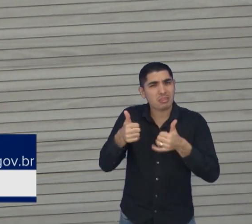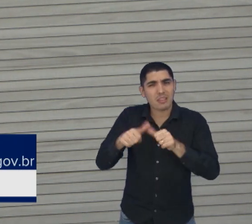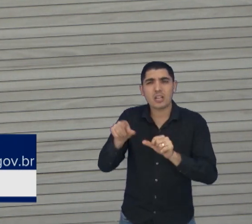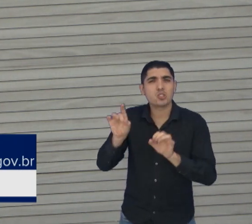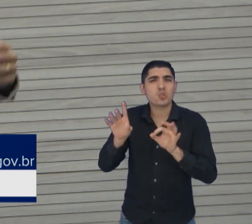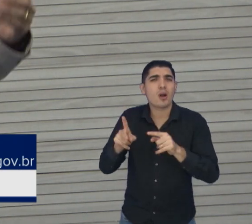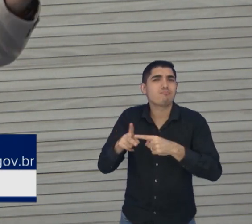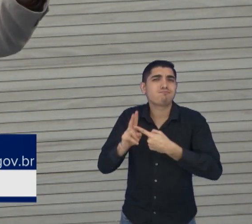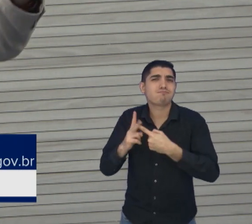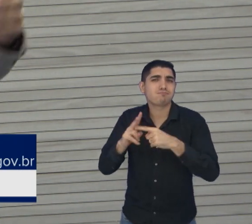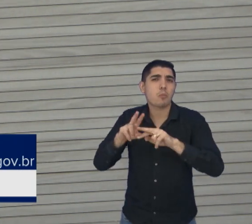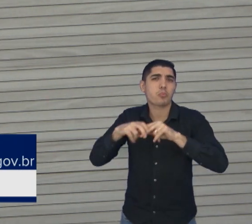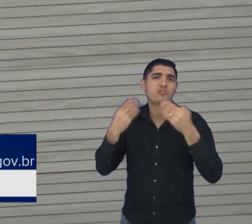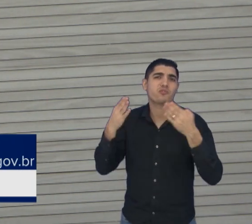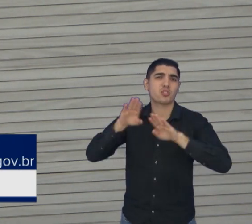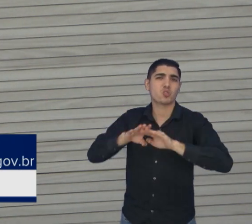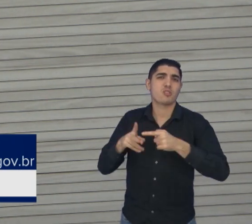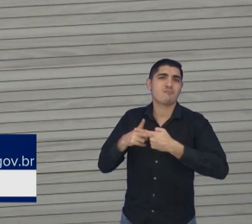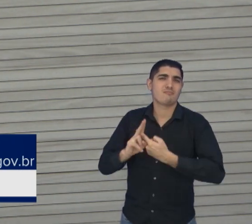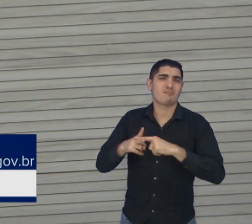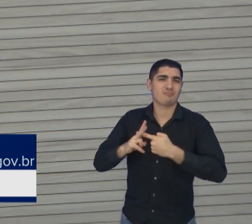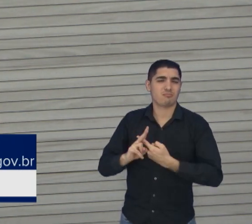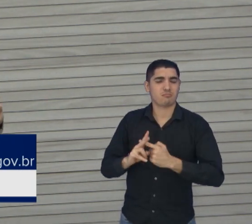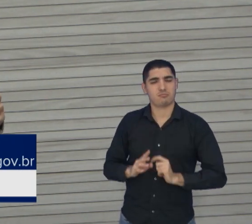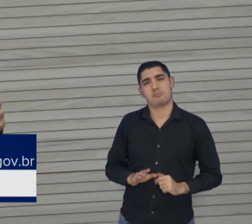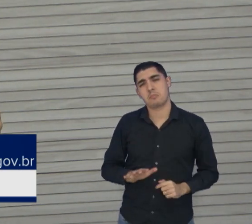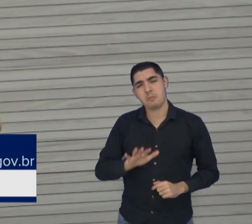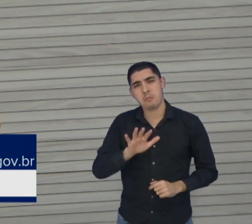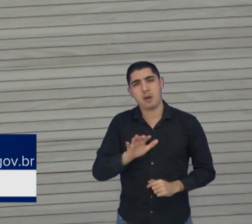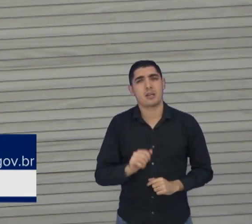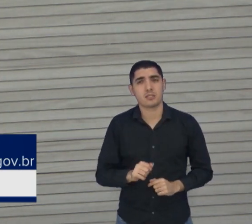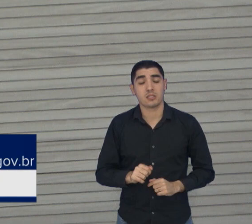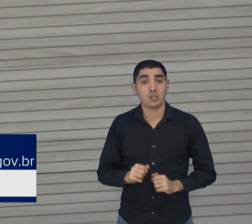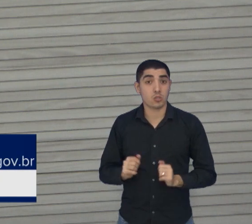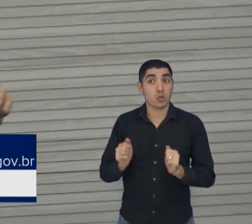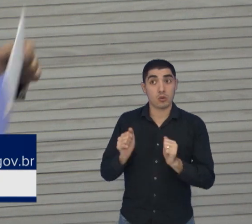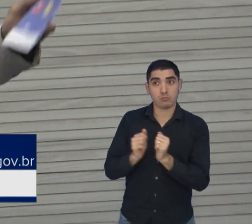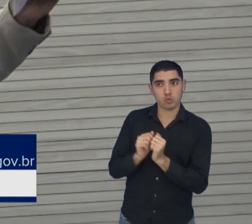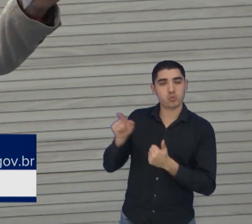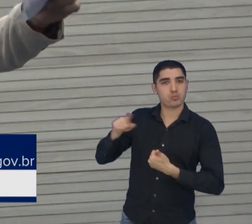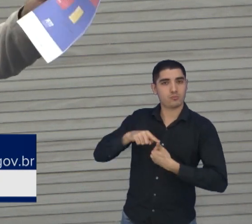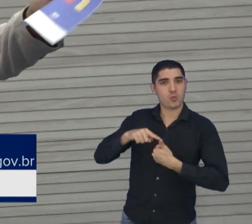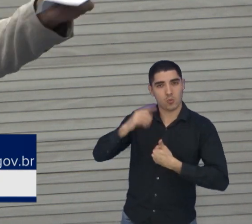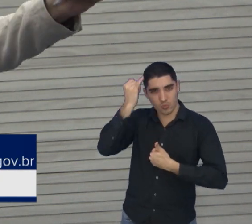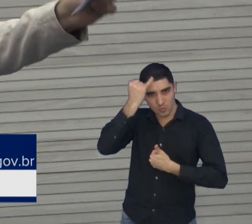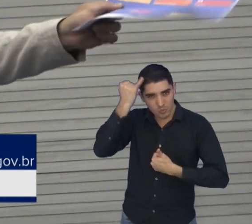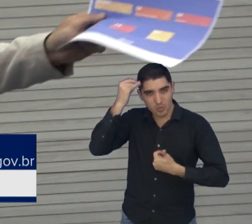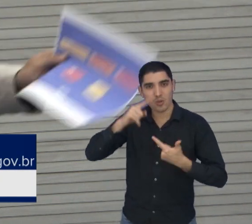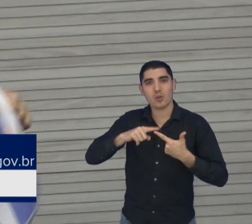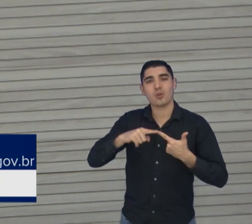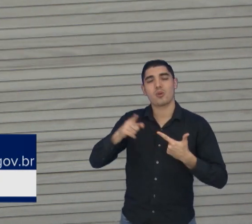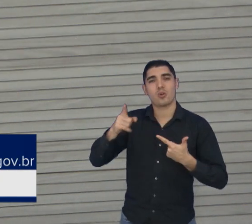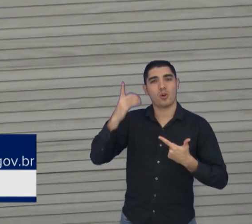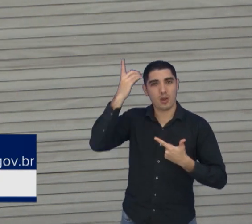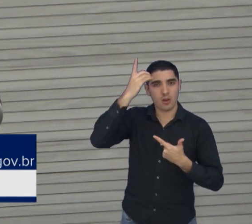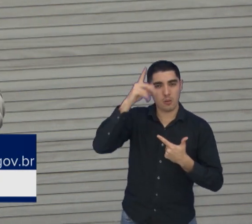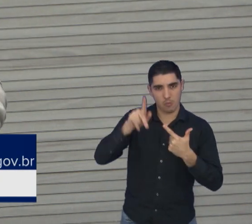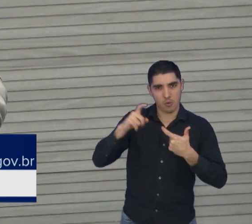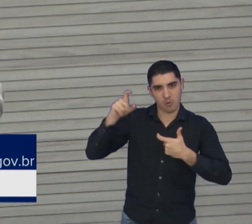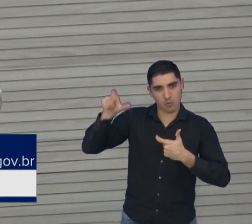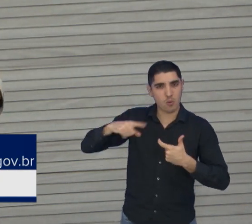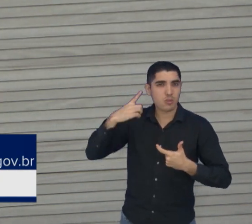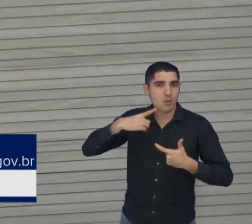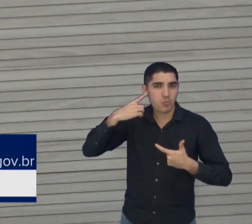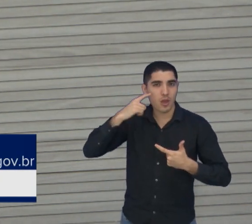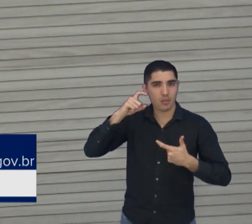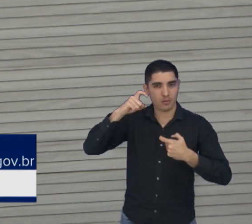prefeito respondeu, né, essa ação, né, conjunta do deputado estadual Dr. Elton, vereador Zé Cláudio, vereador Dulce Rita